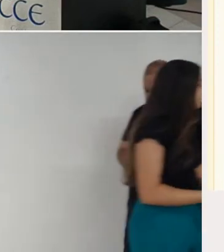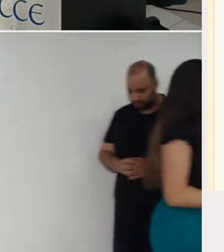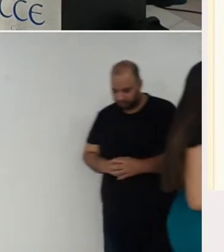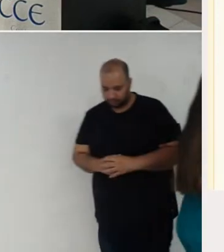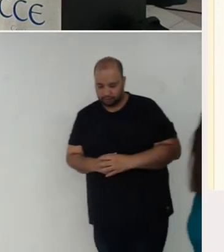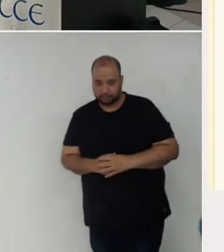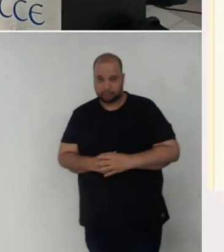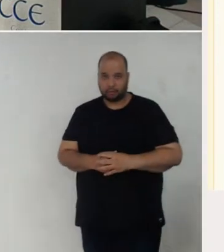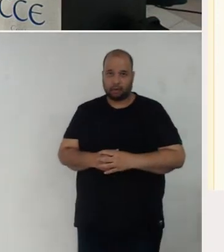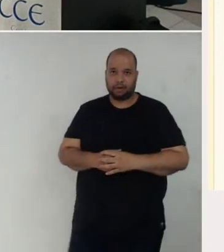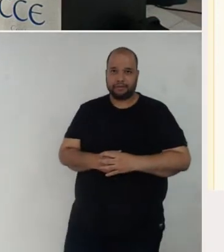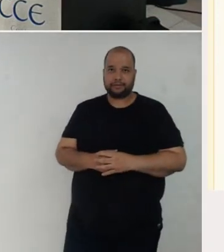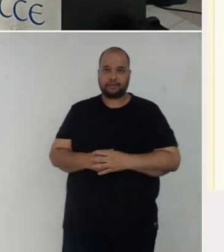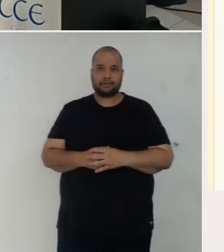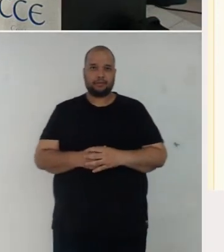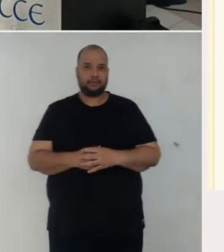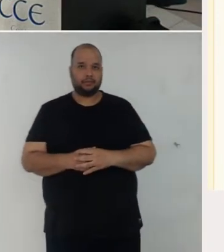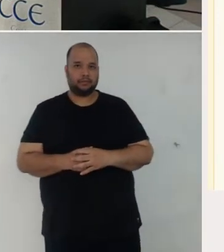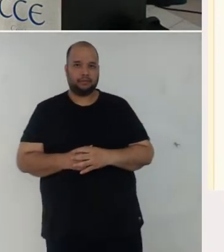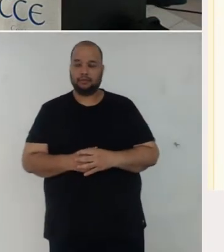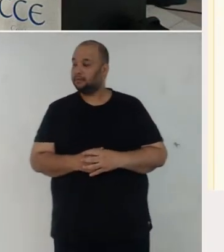Então, são 332.